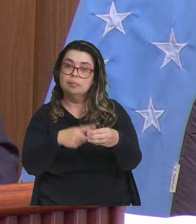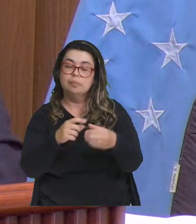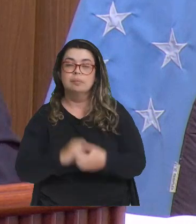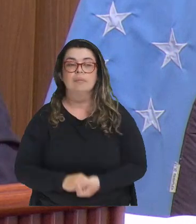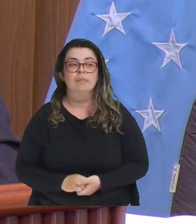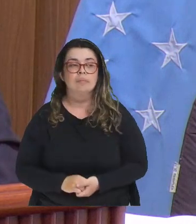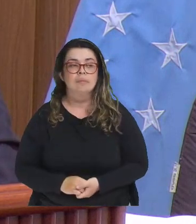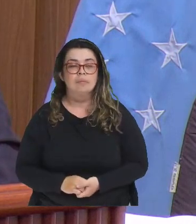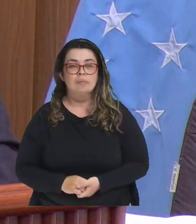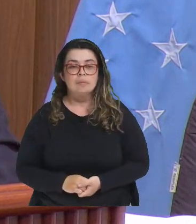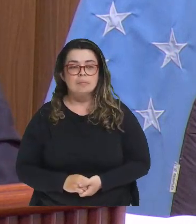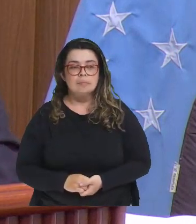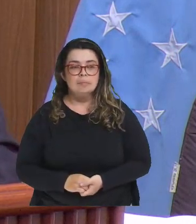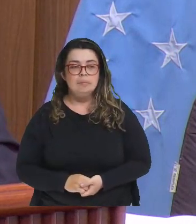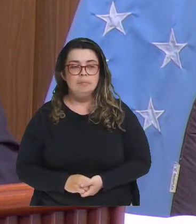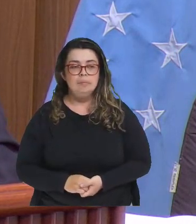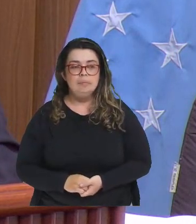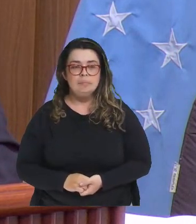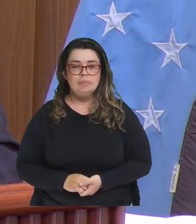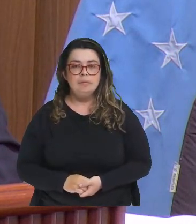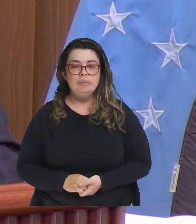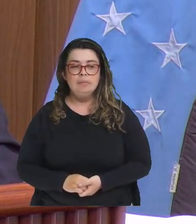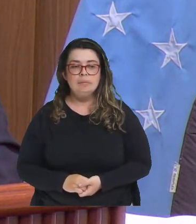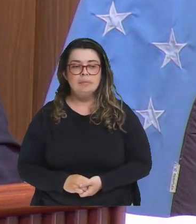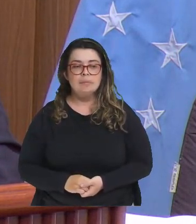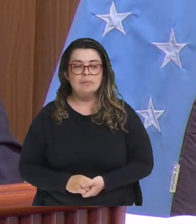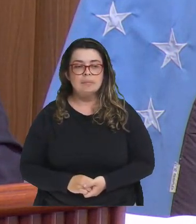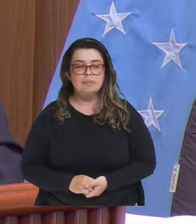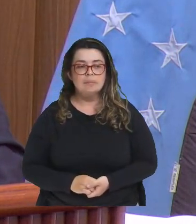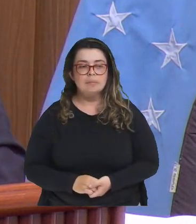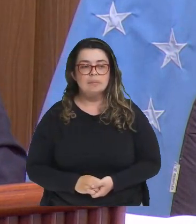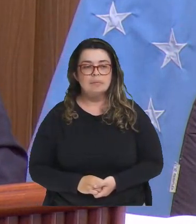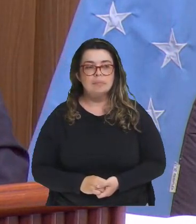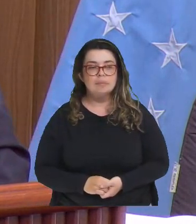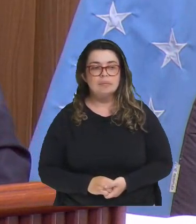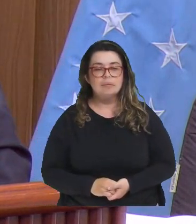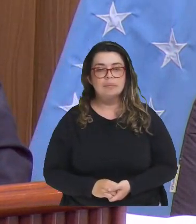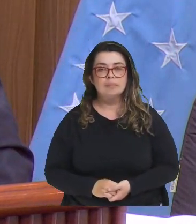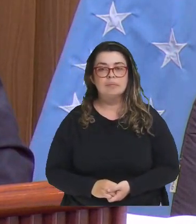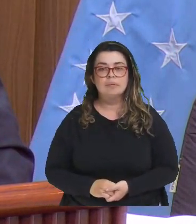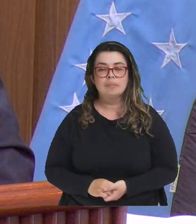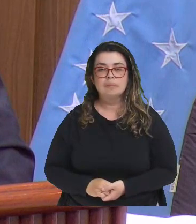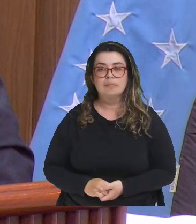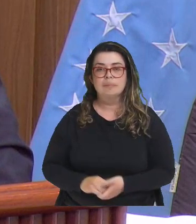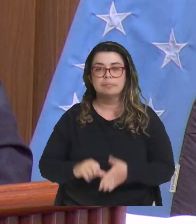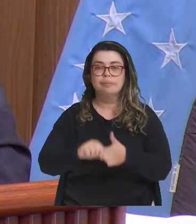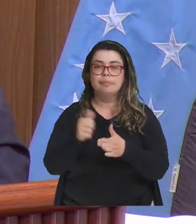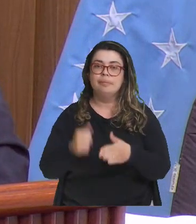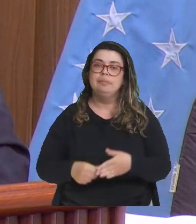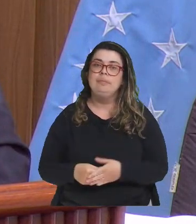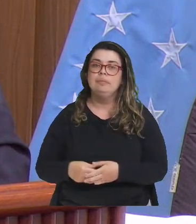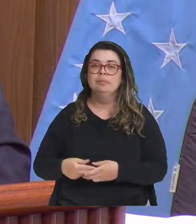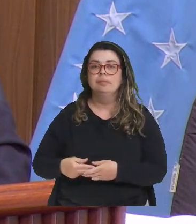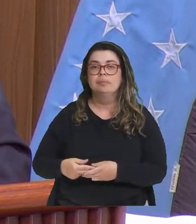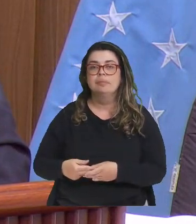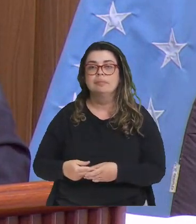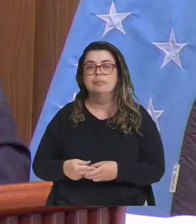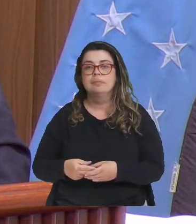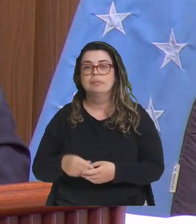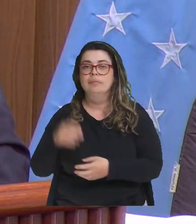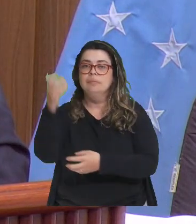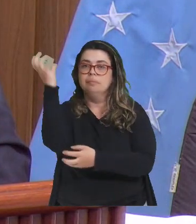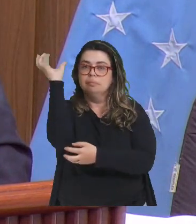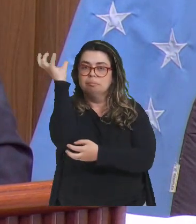aqui para que todos tenham conhecimento. A primeira é sobre uma poda de árvore na rua Tamandaré.